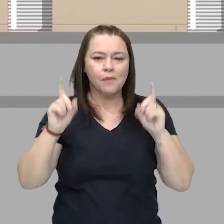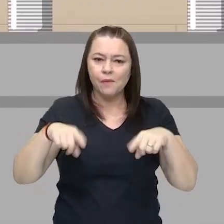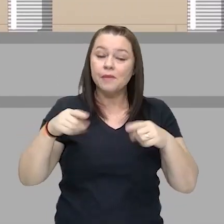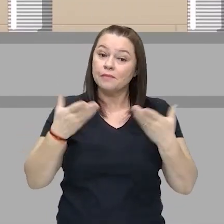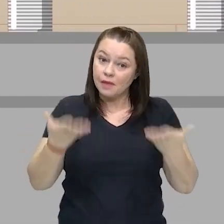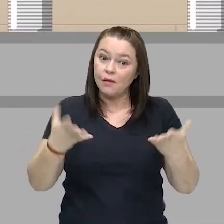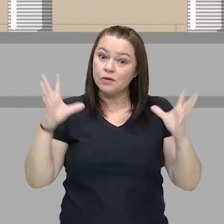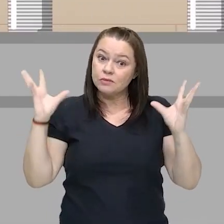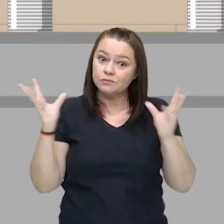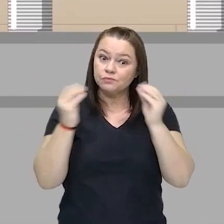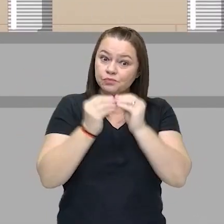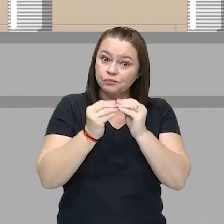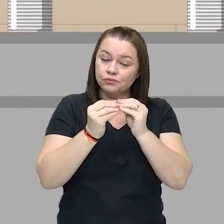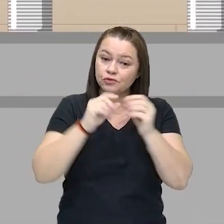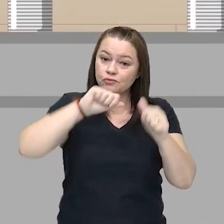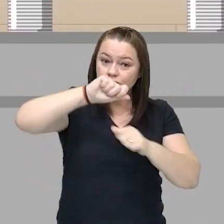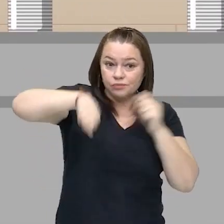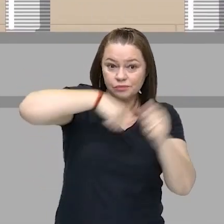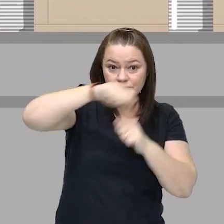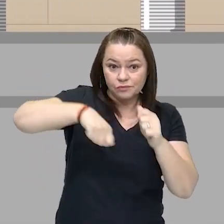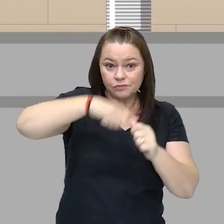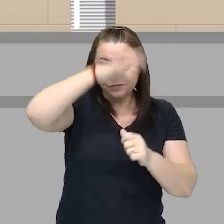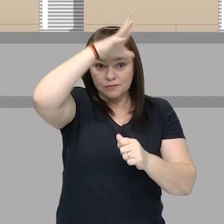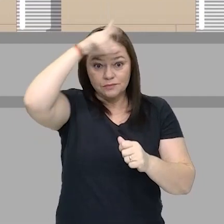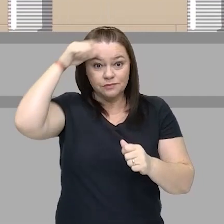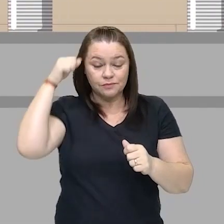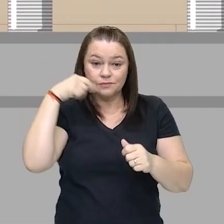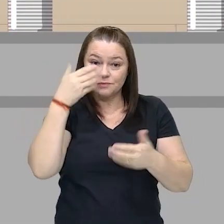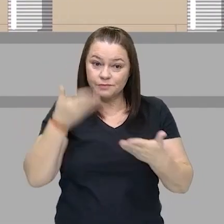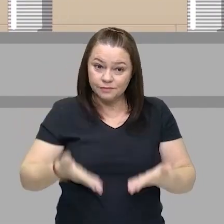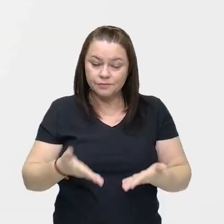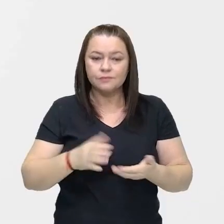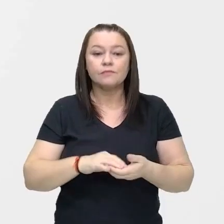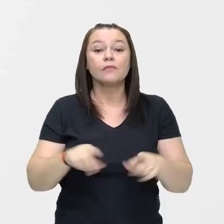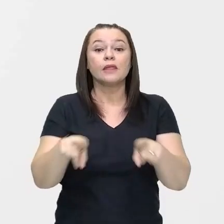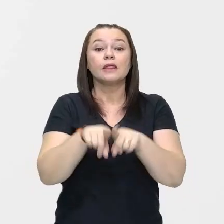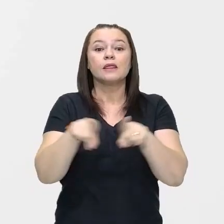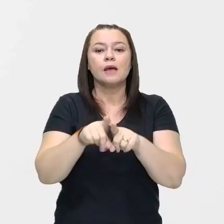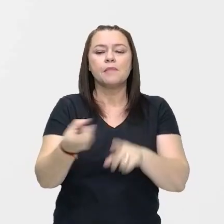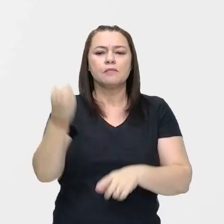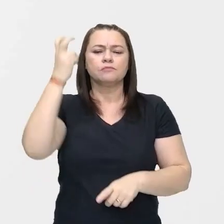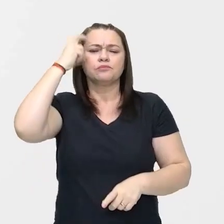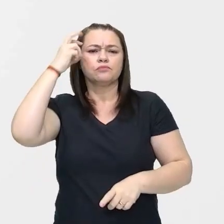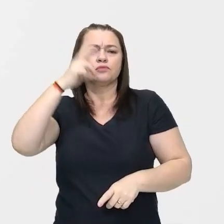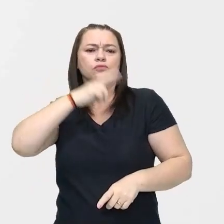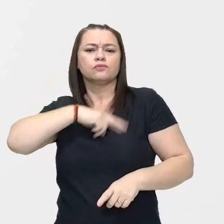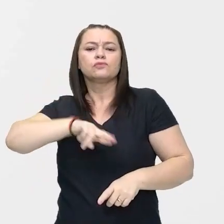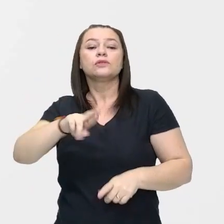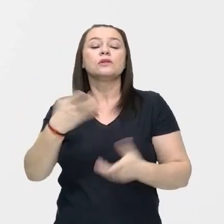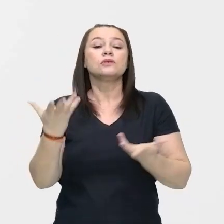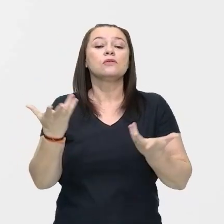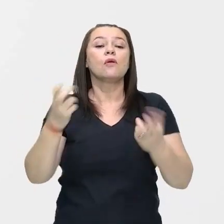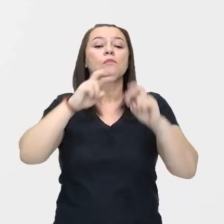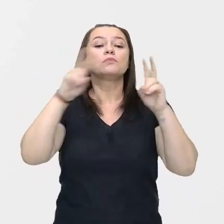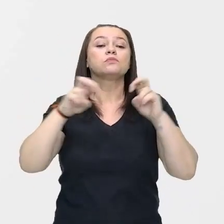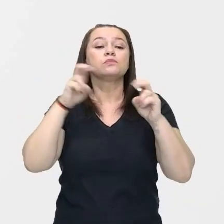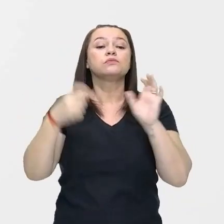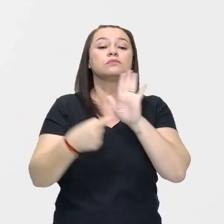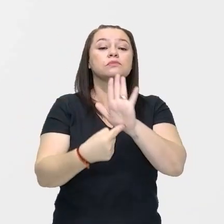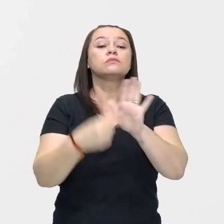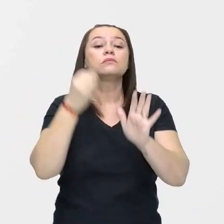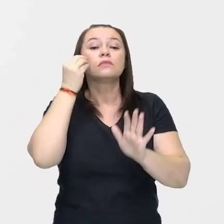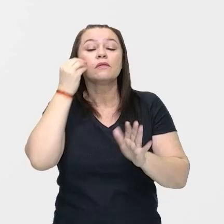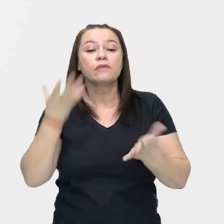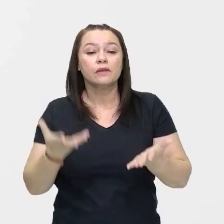a economia do nosso estado. Vamos falar agora sobre um outro assunto, cultura e religião. Produção, coloca na tela aí esse assunto.